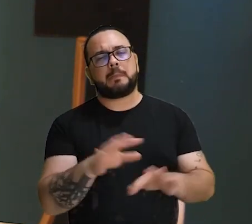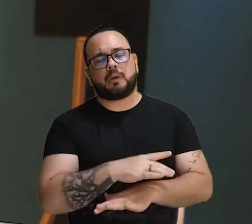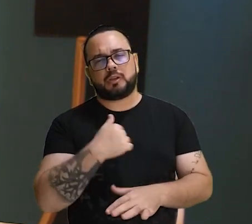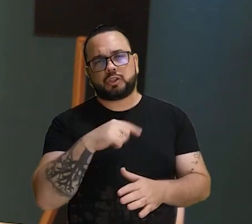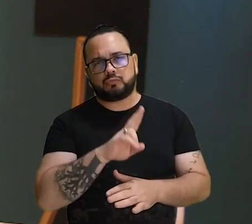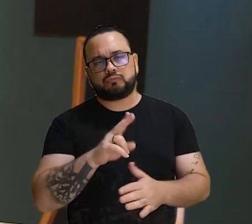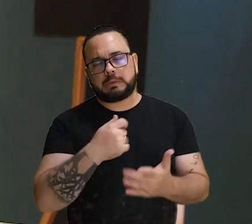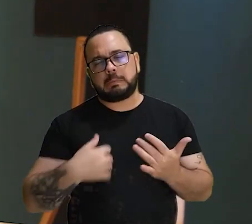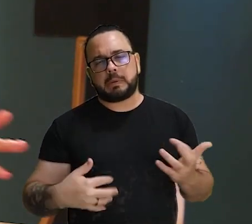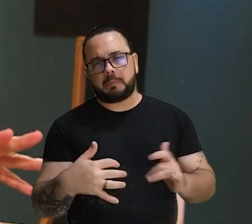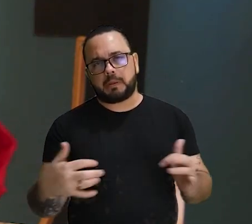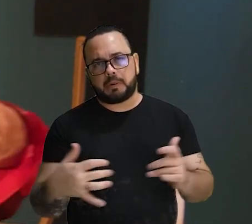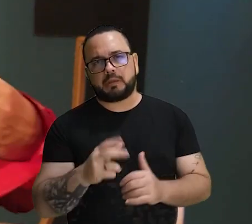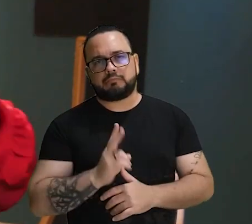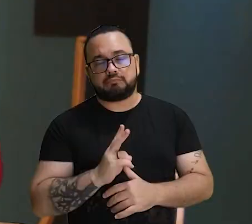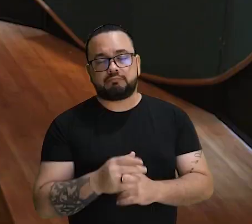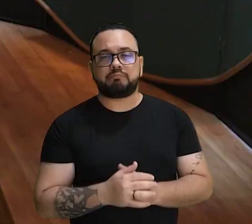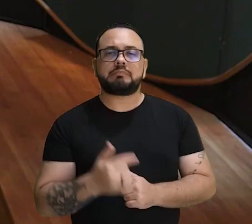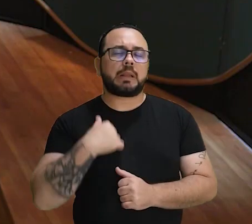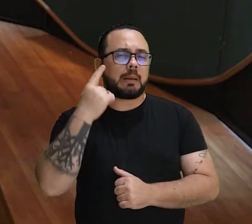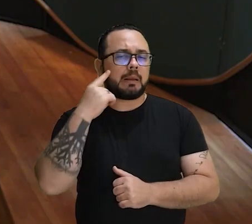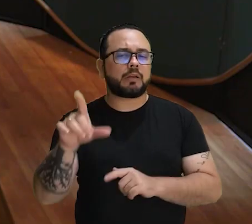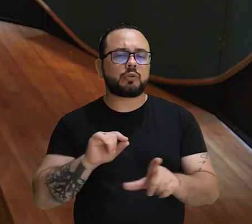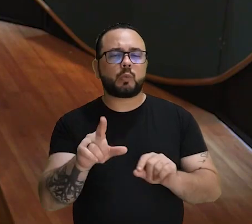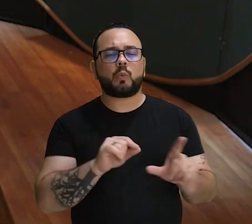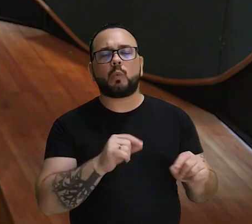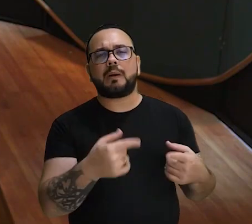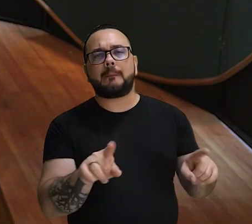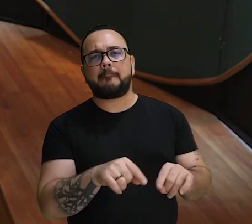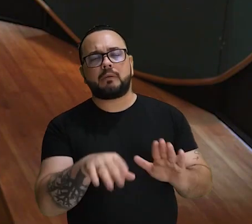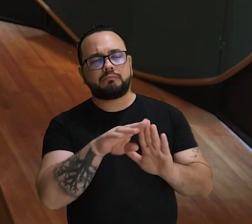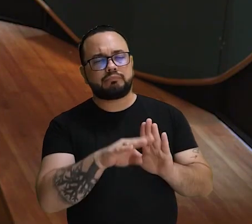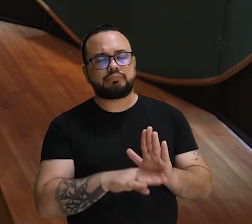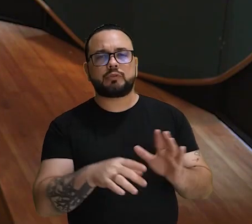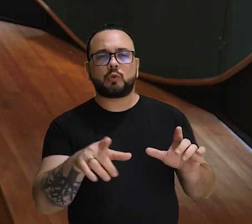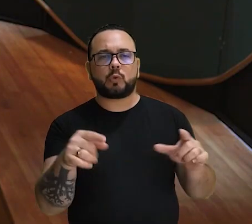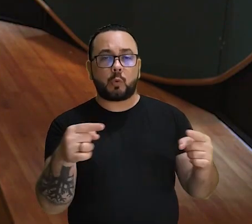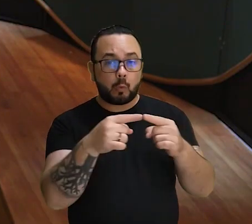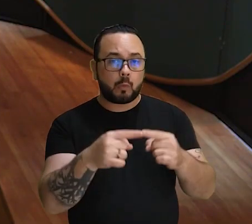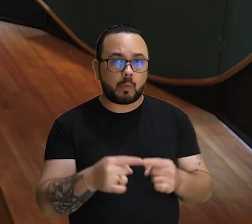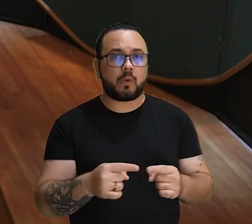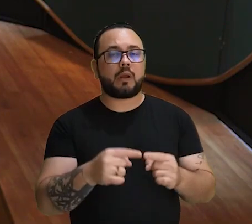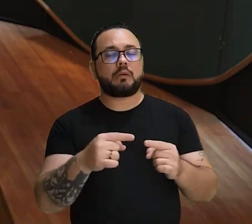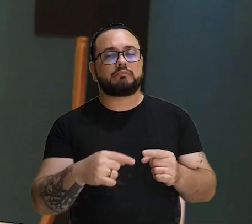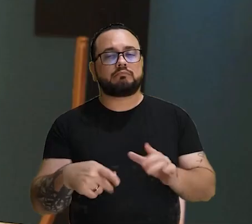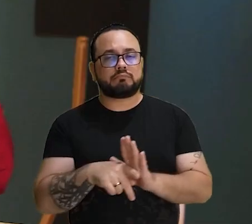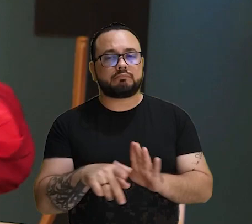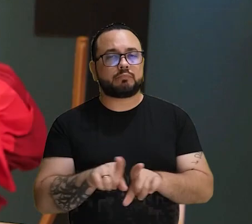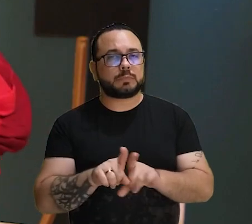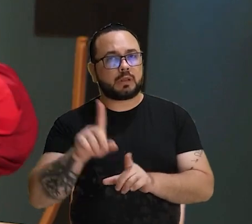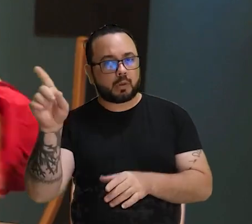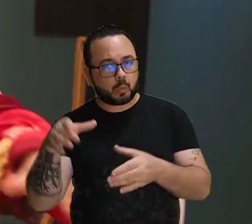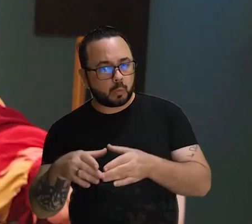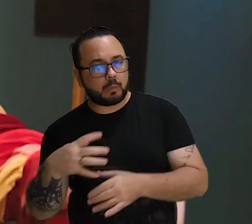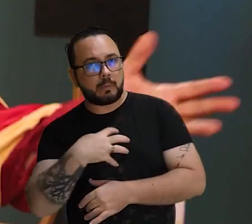aquela decisão, que música faço com qual formação, e meio que juntando as duas formações, então o cello passeava ali pela formação da Bahia,